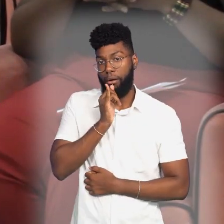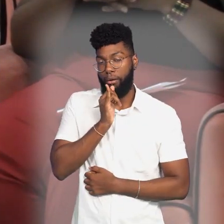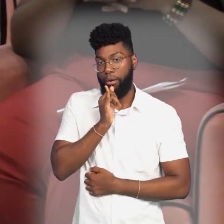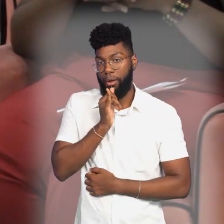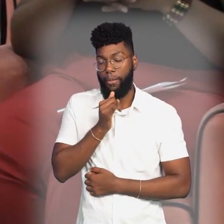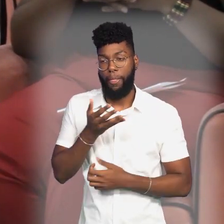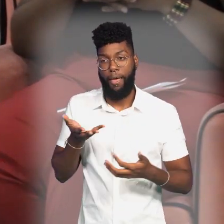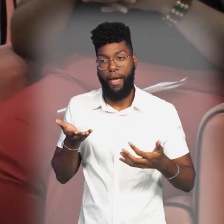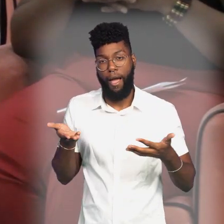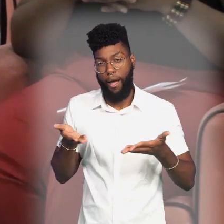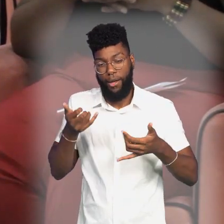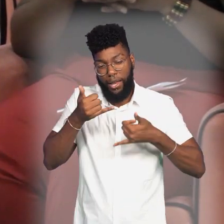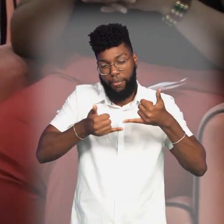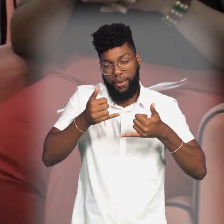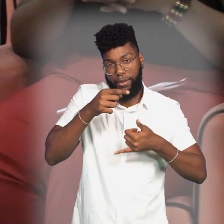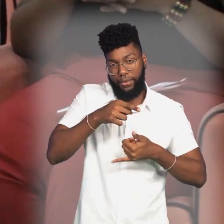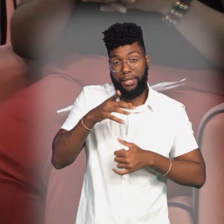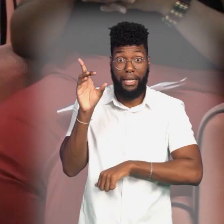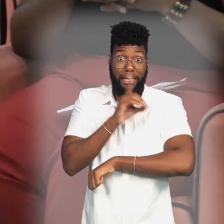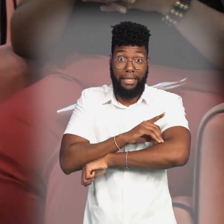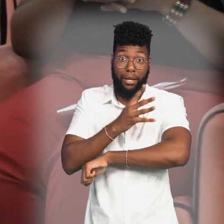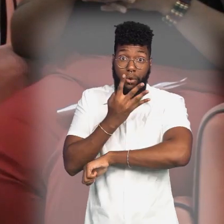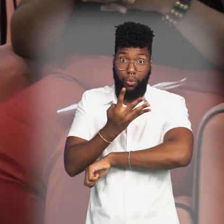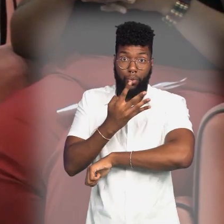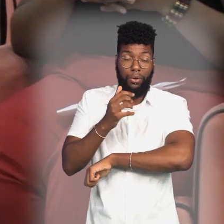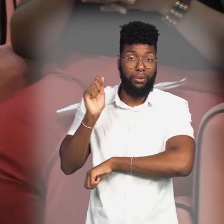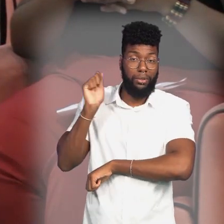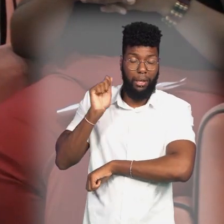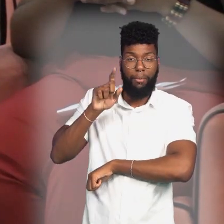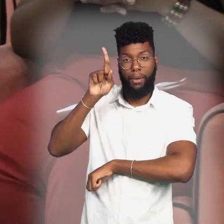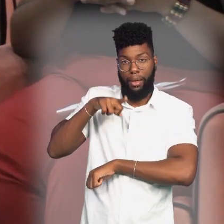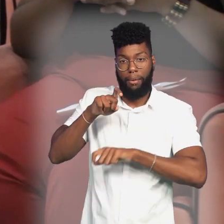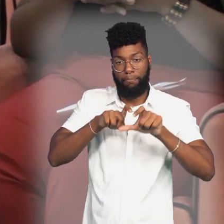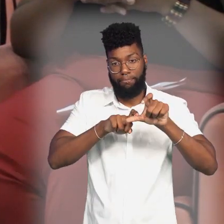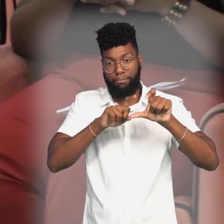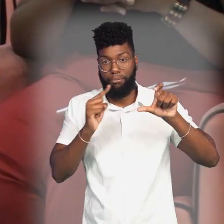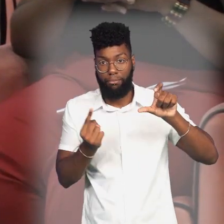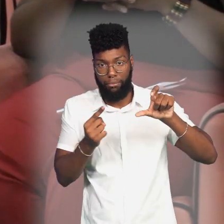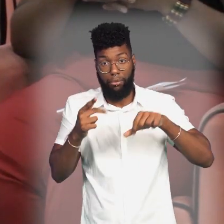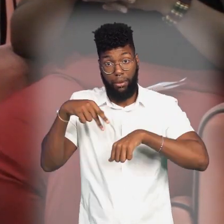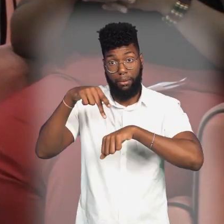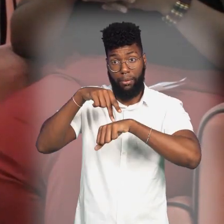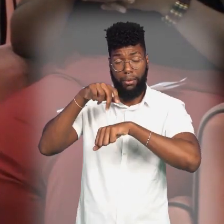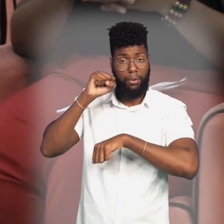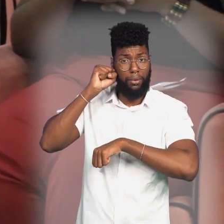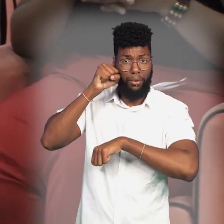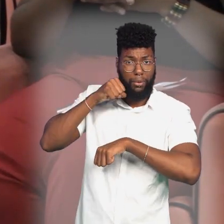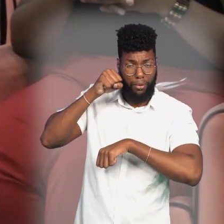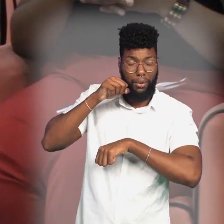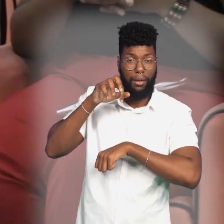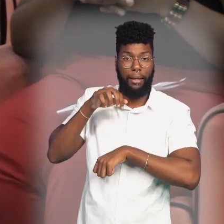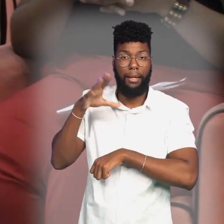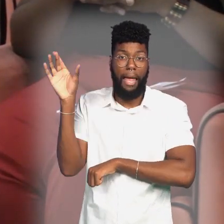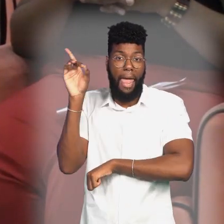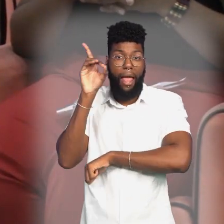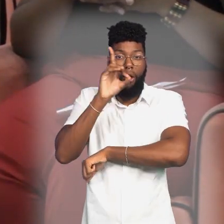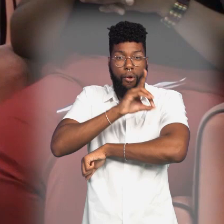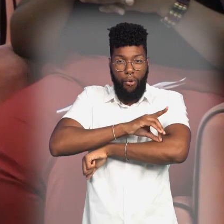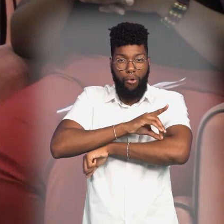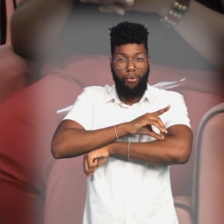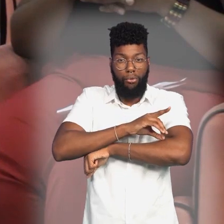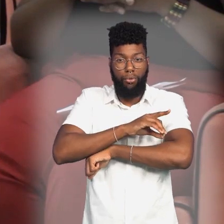mexendo contigo, dia 4 de abril, independência do Senegal. Sim. Data